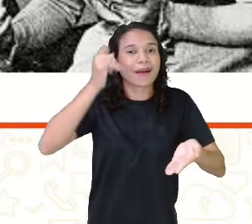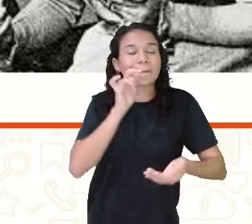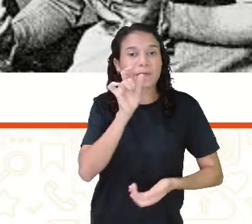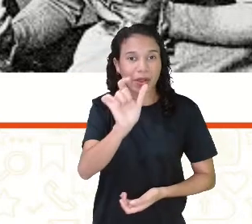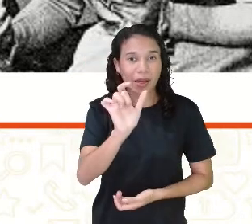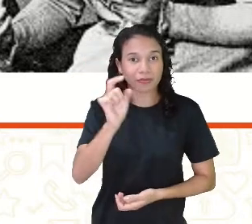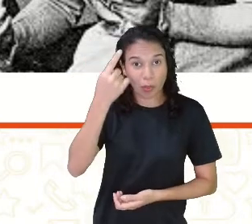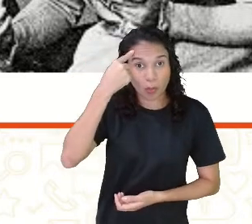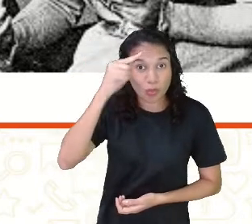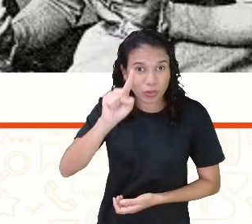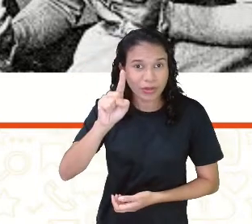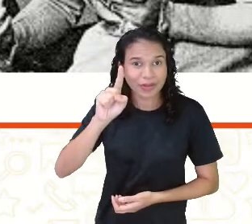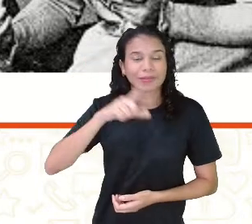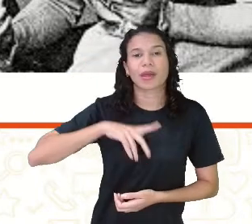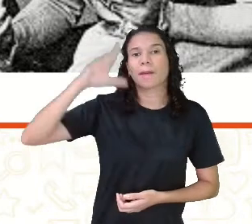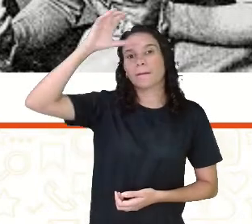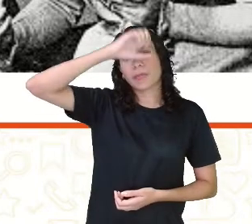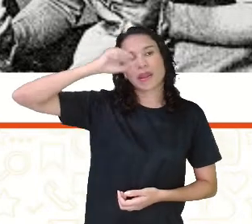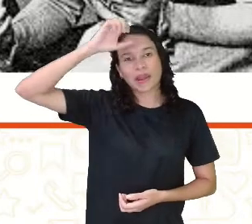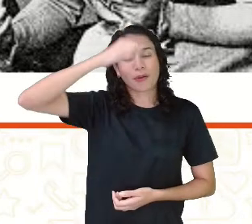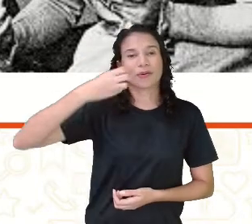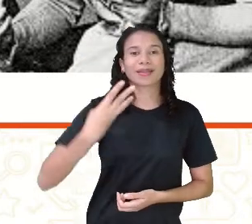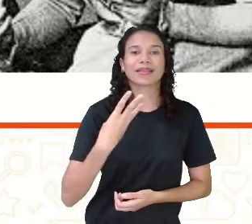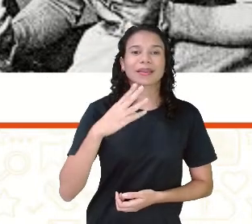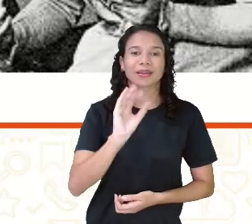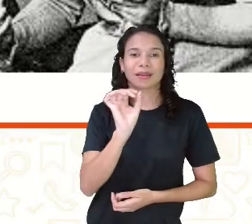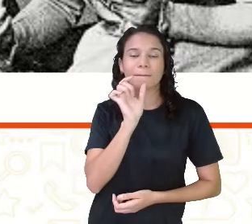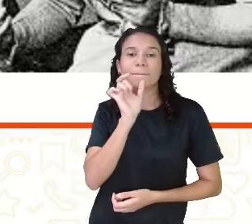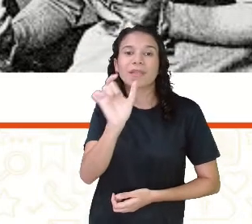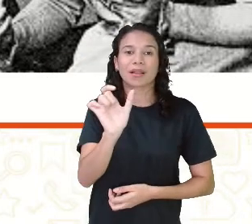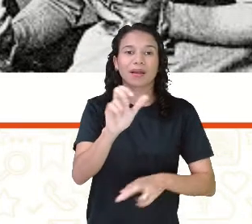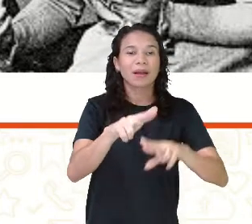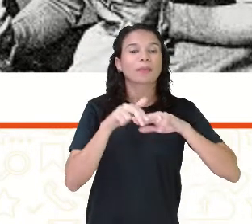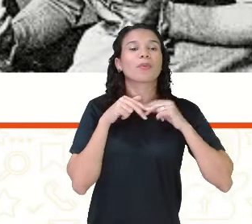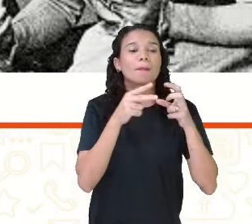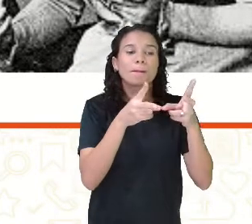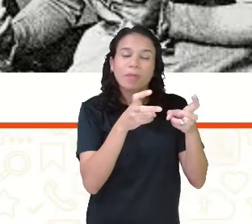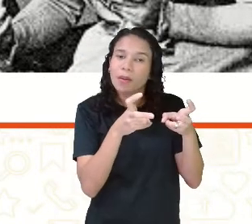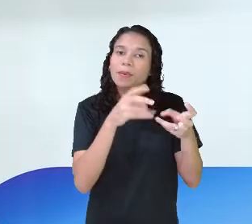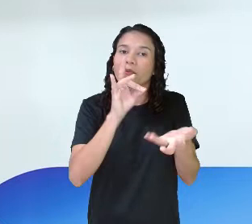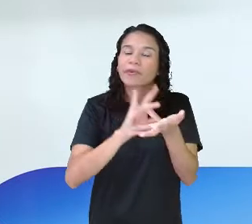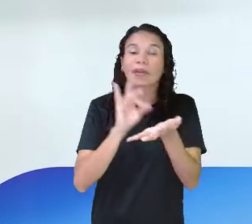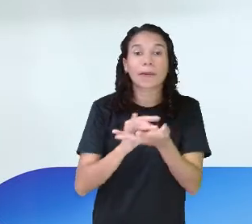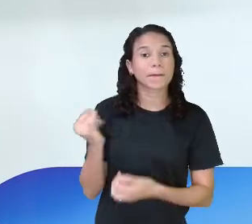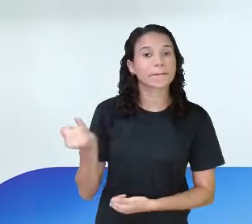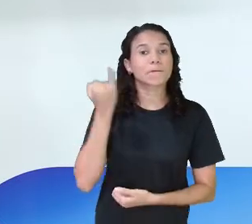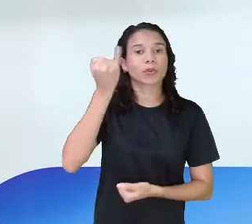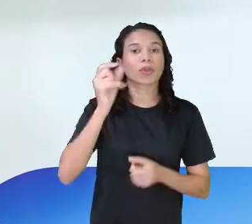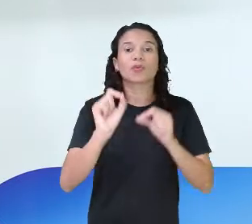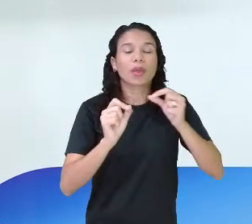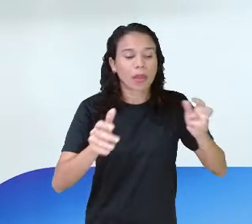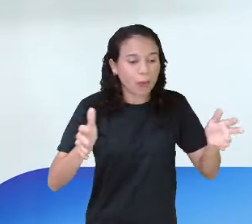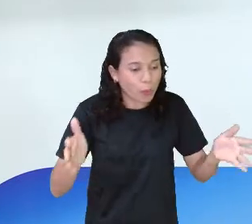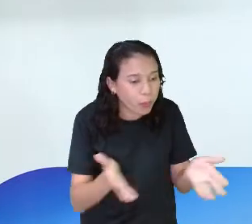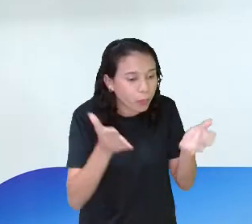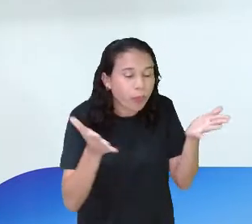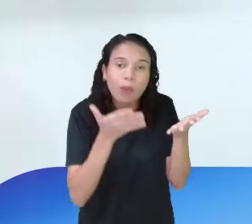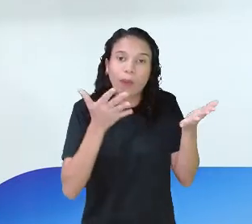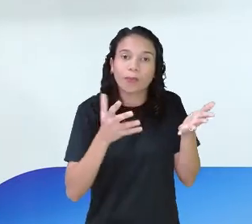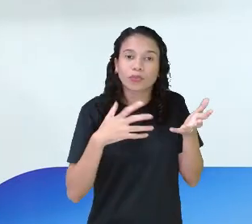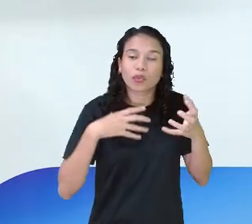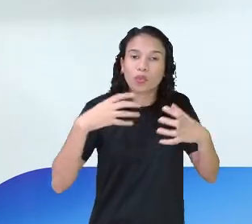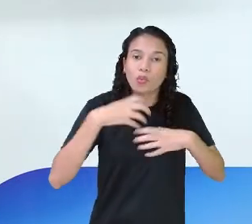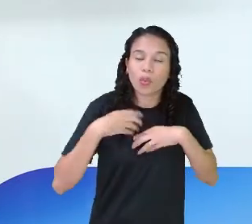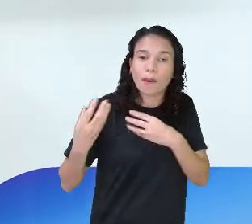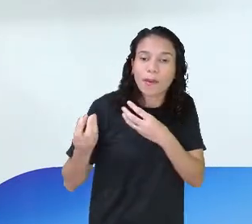um só dia, Helen Keller aprendeu 30 palavras. Então, percebam a importância do estímulo sensorial, a